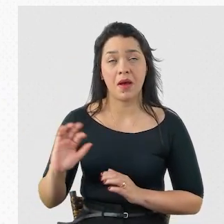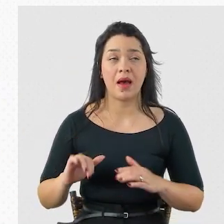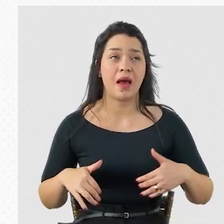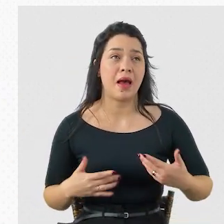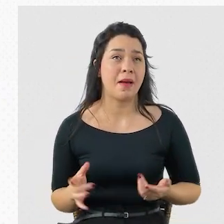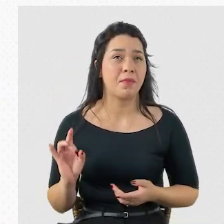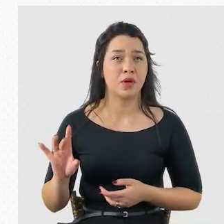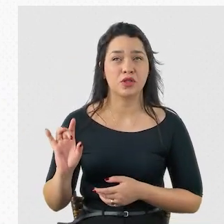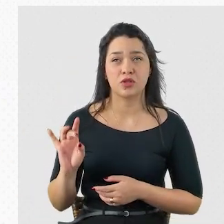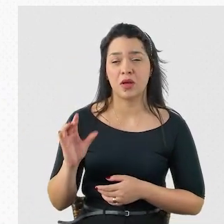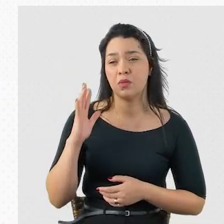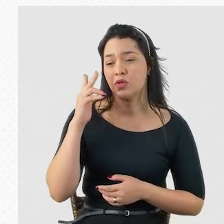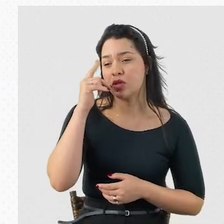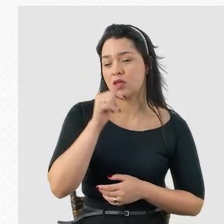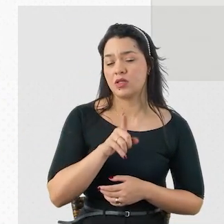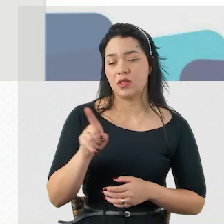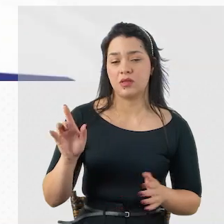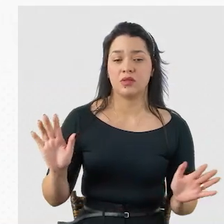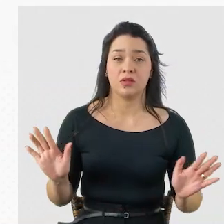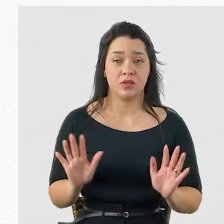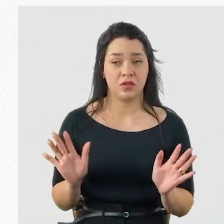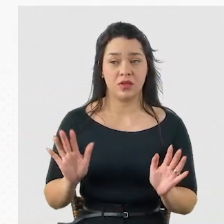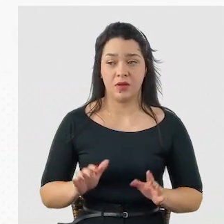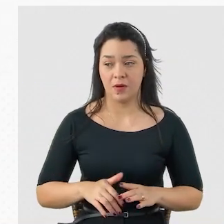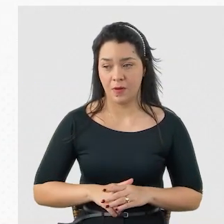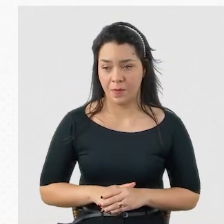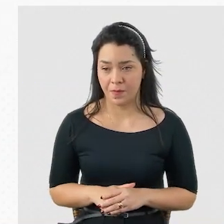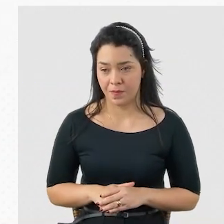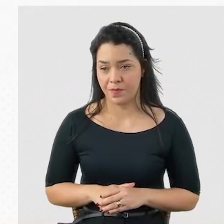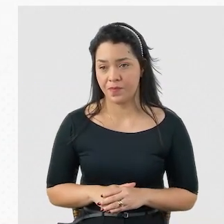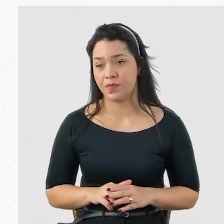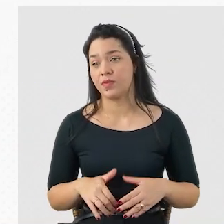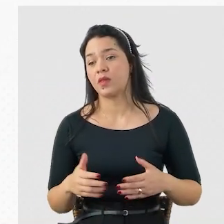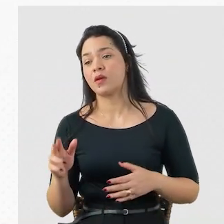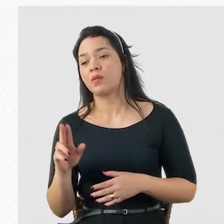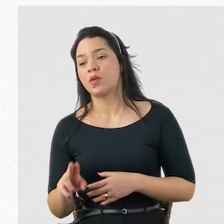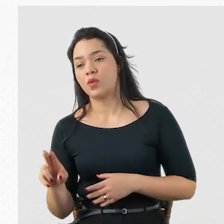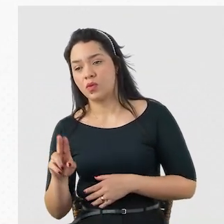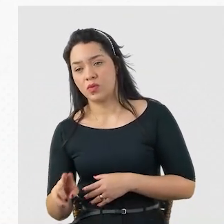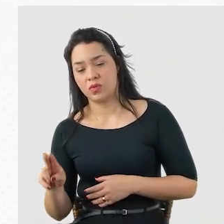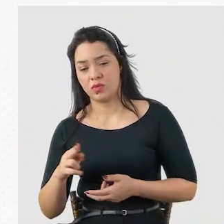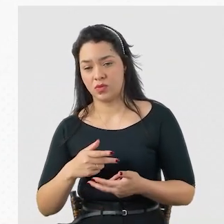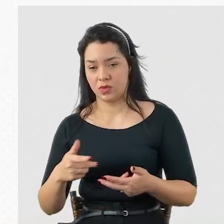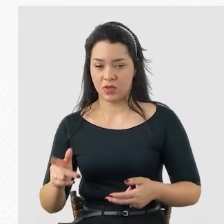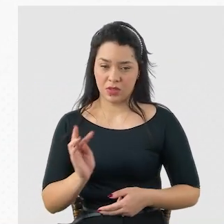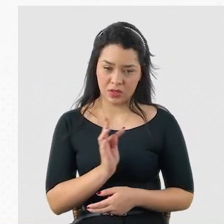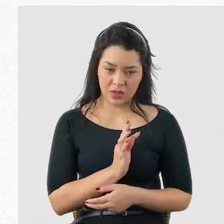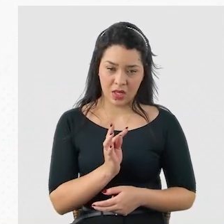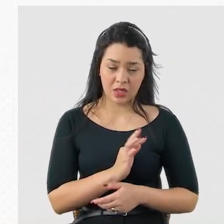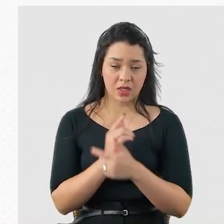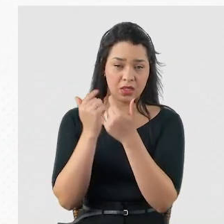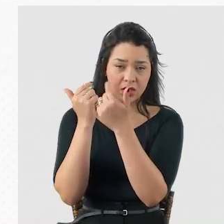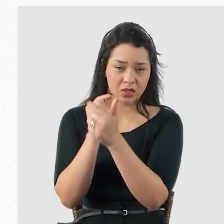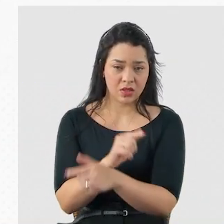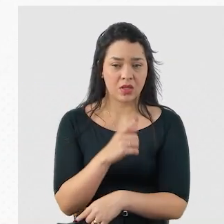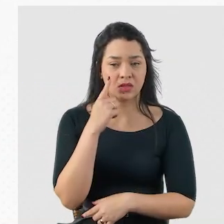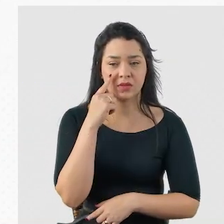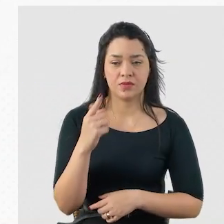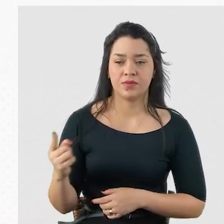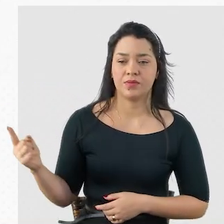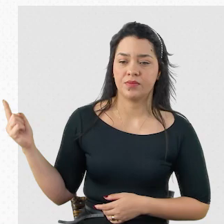só o que é bonito é de lá. Vamos repensar isso. Uso de materiais e técnicas tradicionais, cerâmica